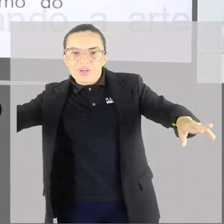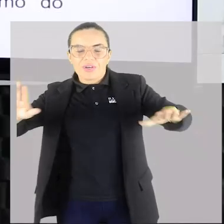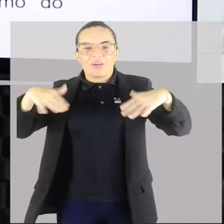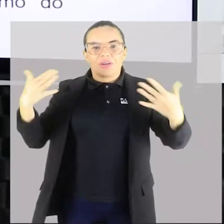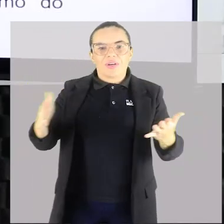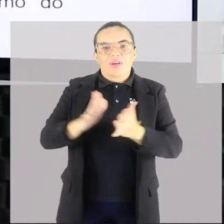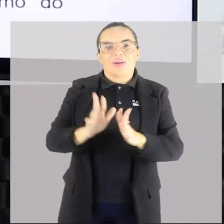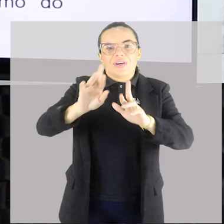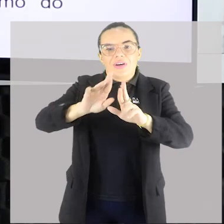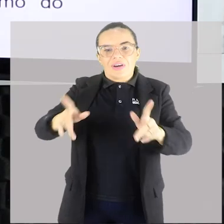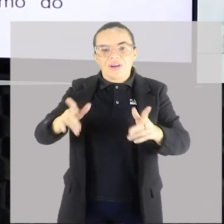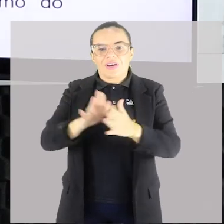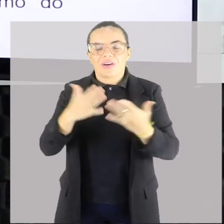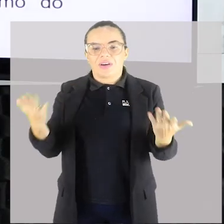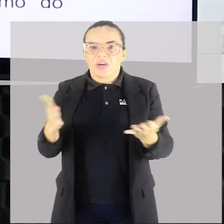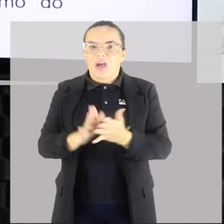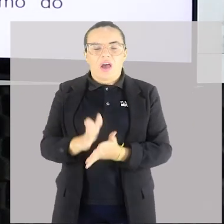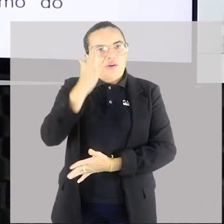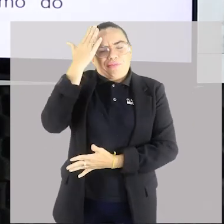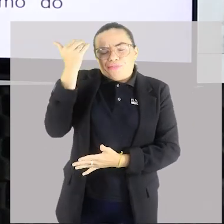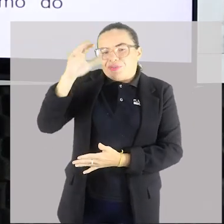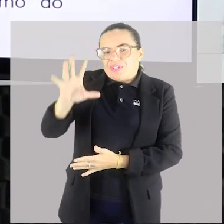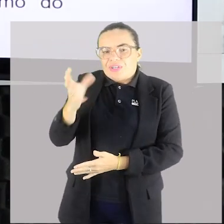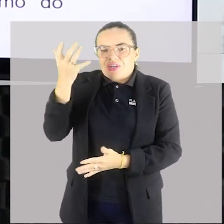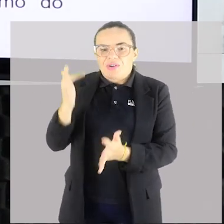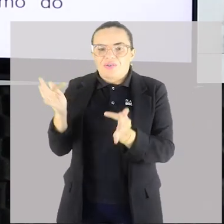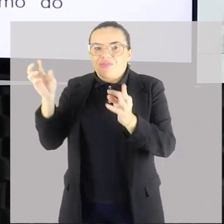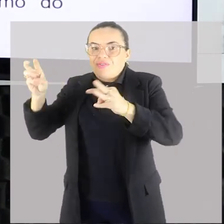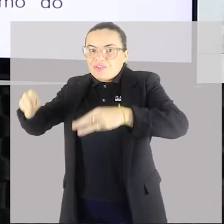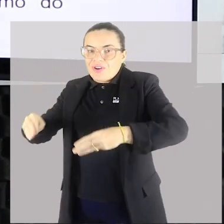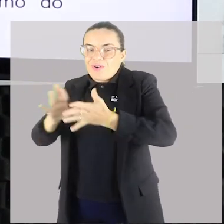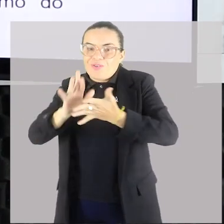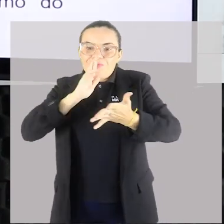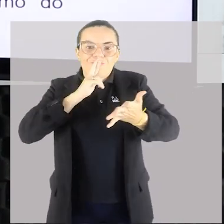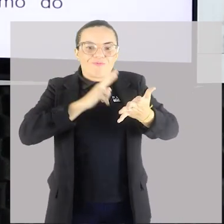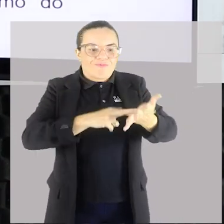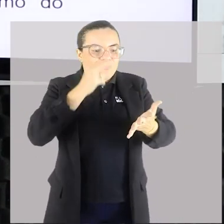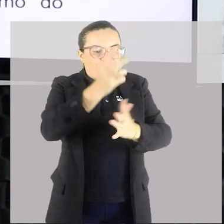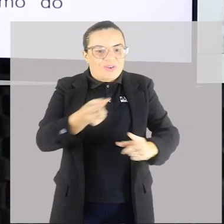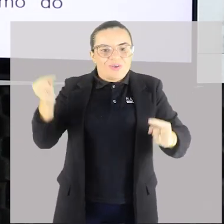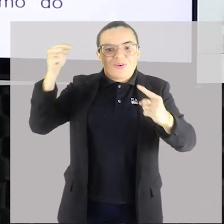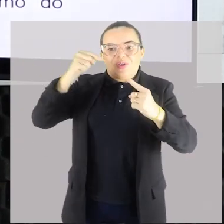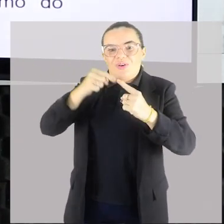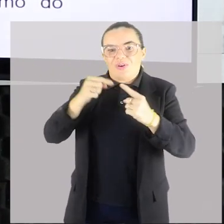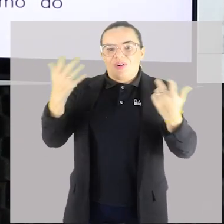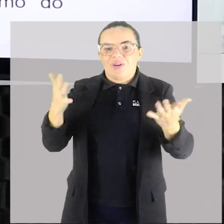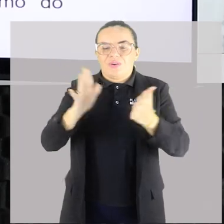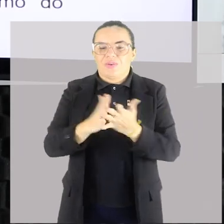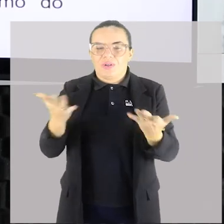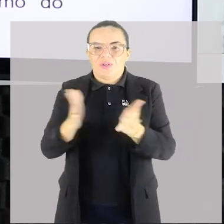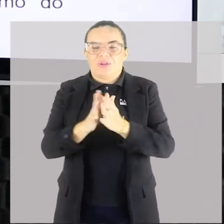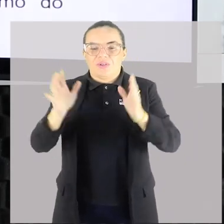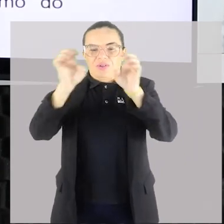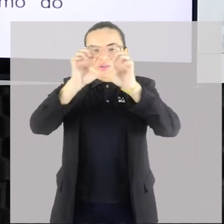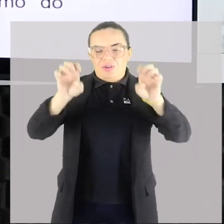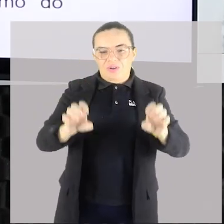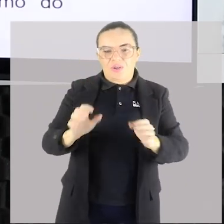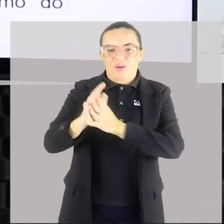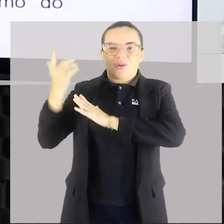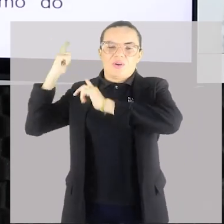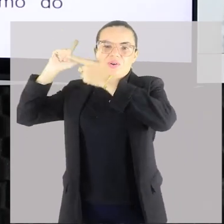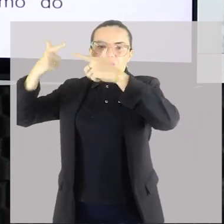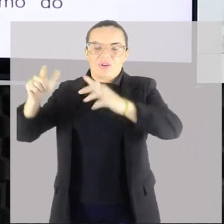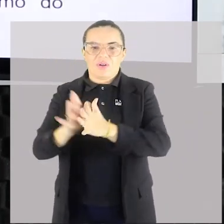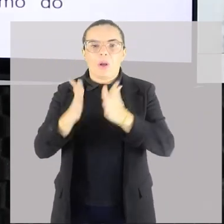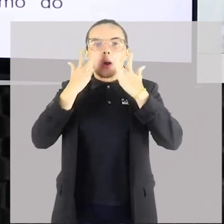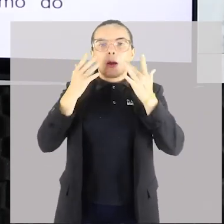vai acontecer. Então o resultado final é muito interessante, por quê? Porque ela tira essa estrutura tradicional, tanto das